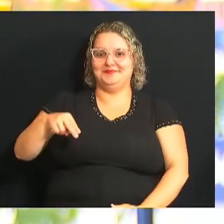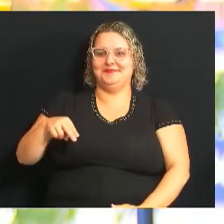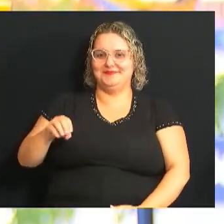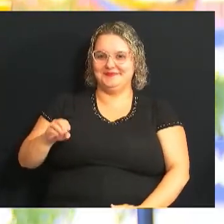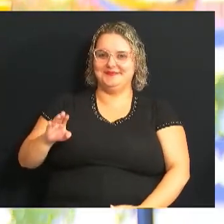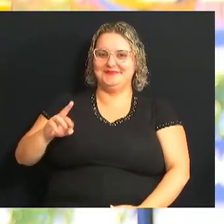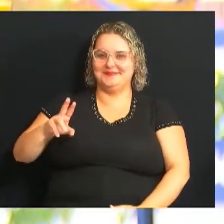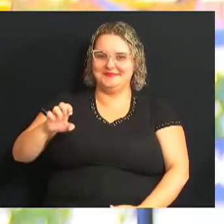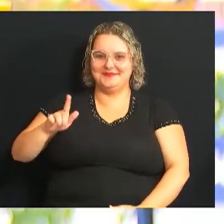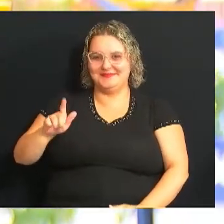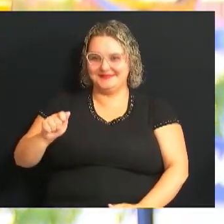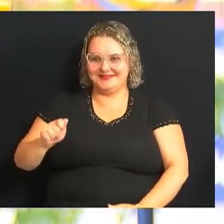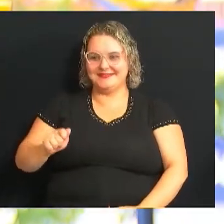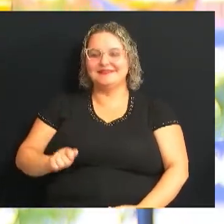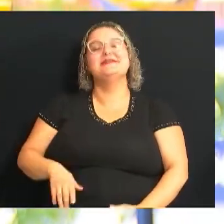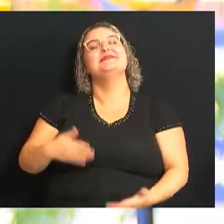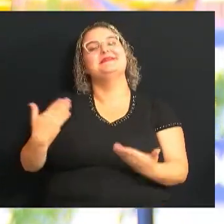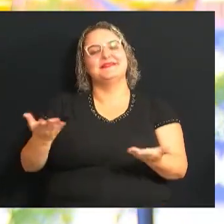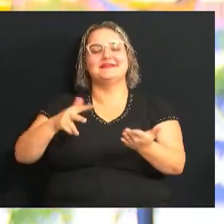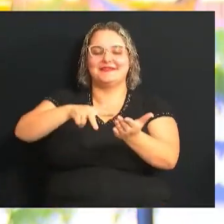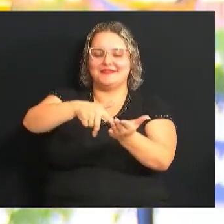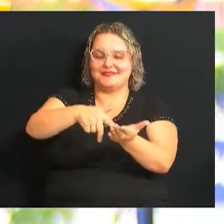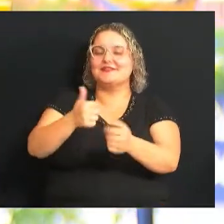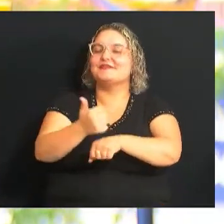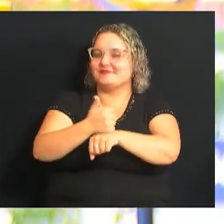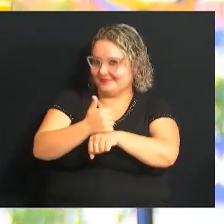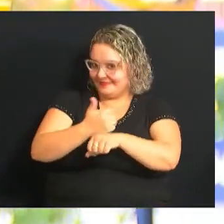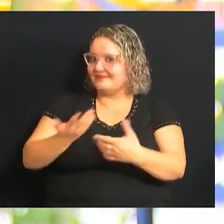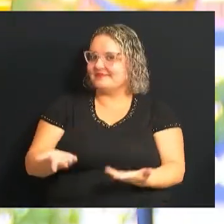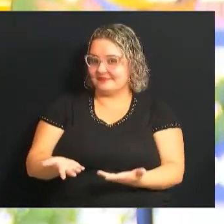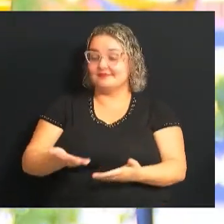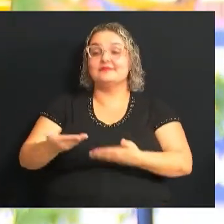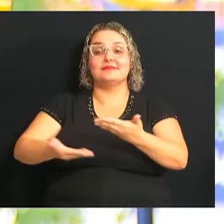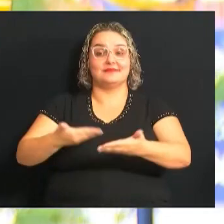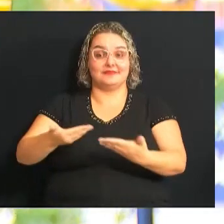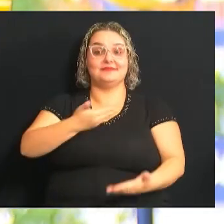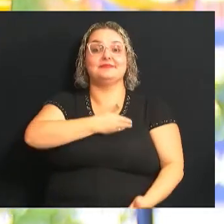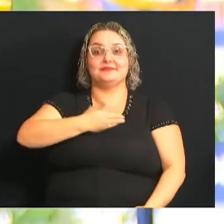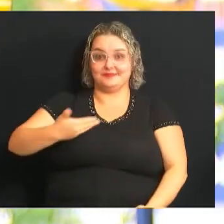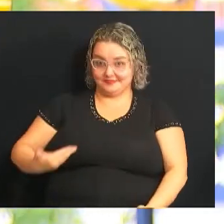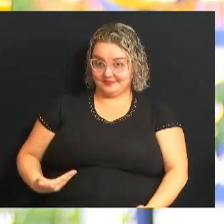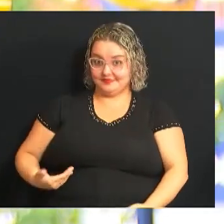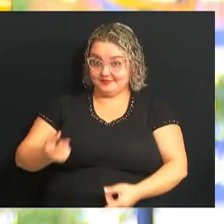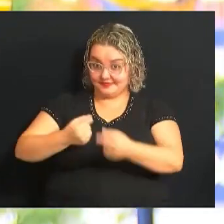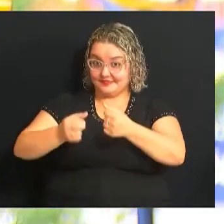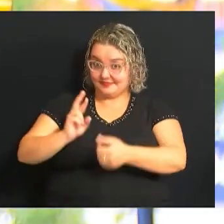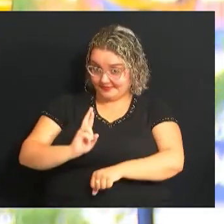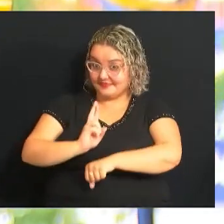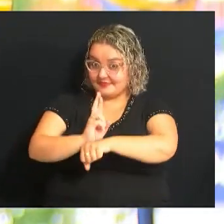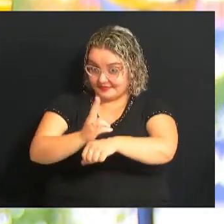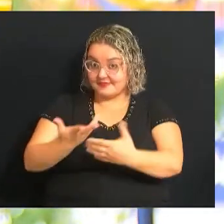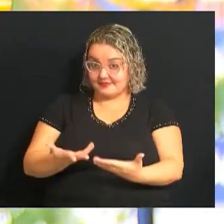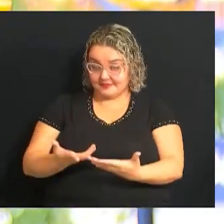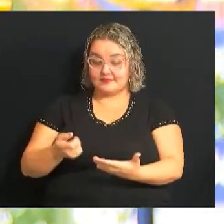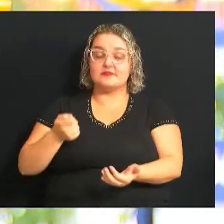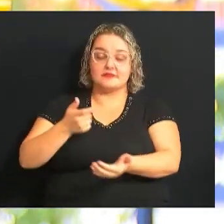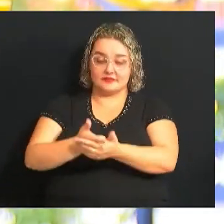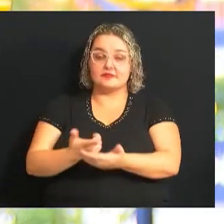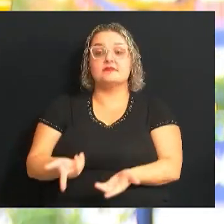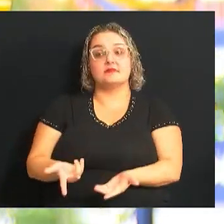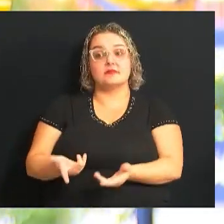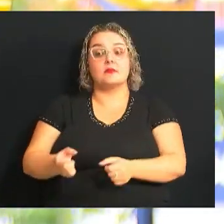Municipal de Skateboard. Já para serviços públicos, o vereador destinou recursos para aquisição e instalação